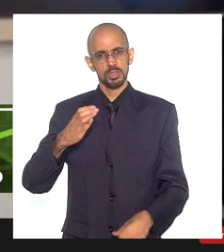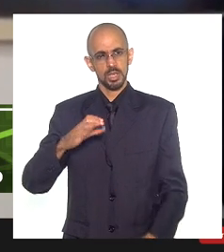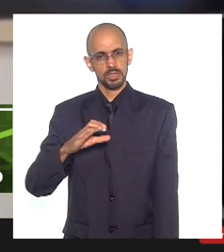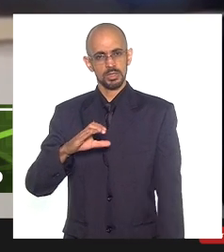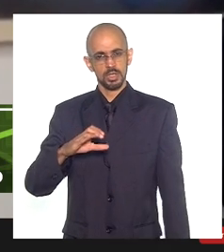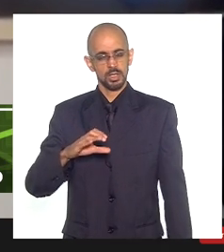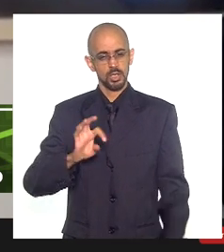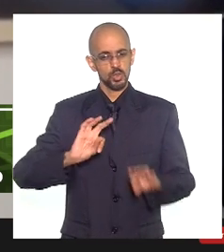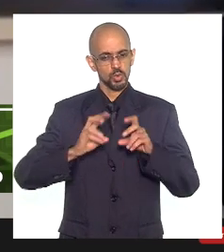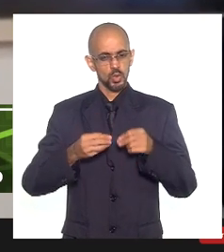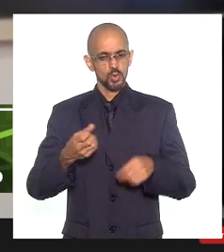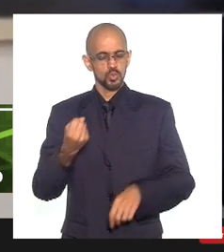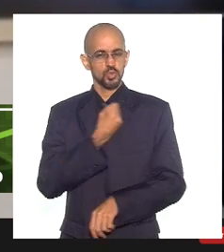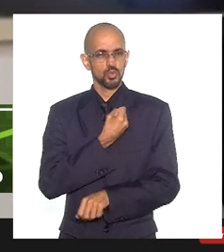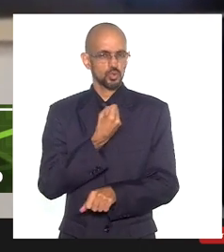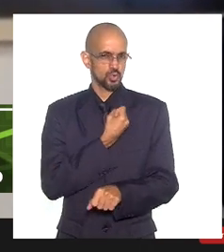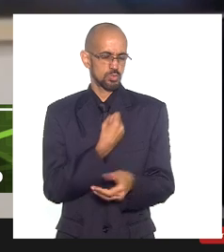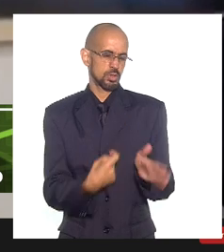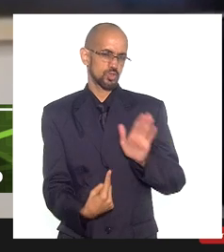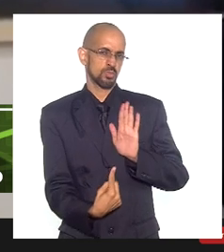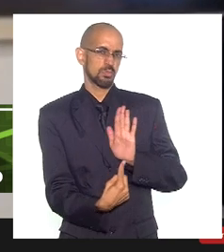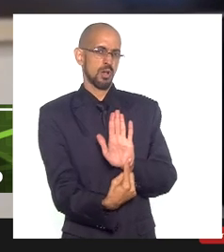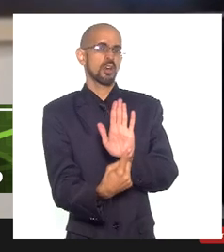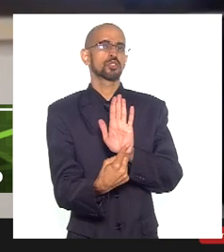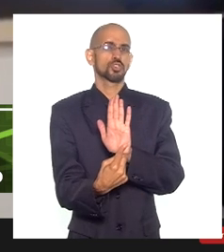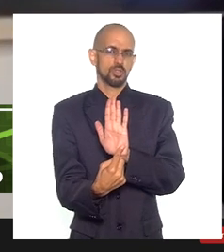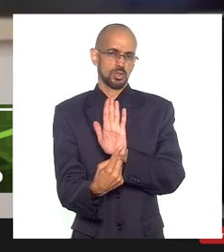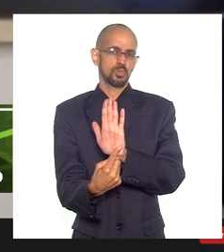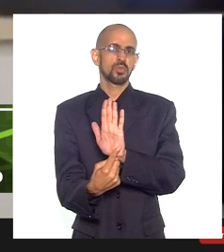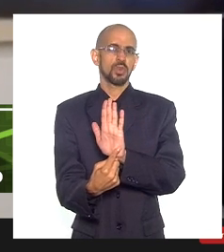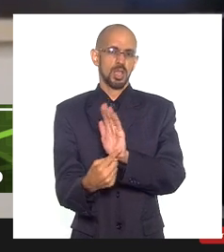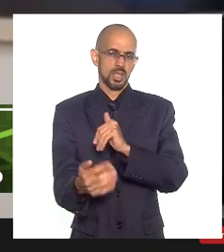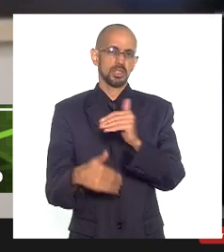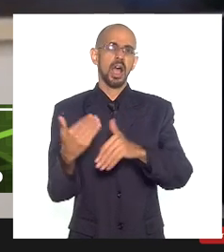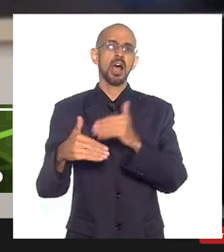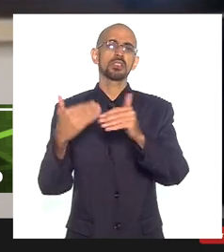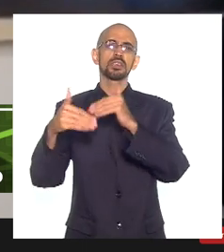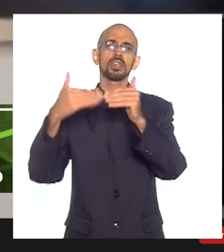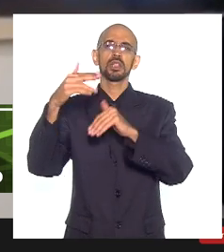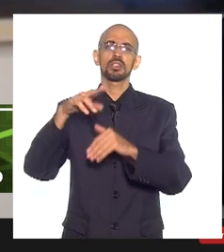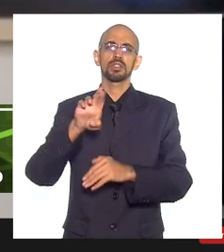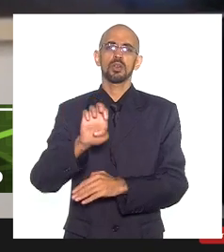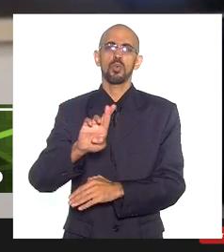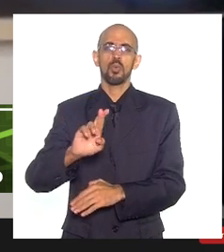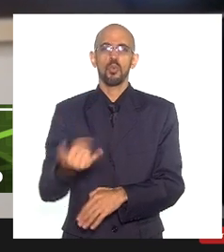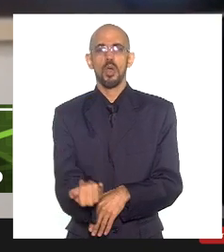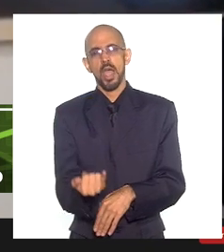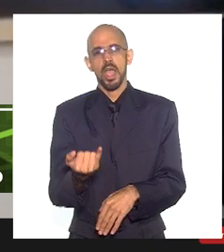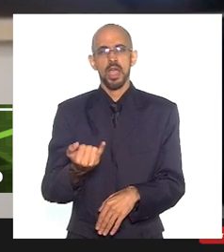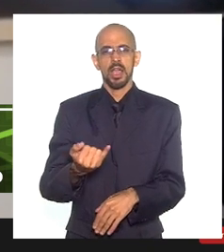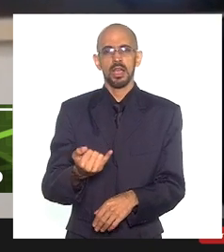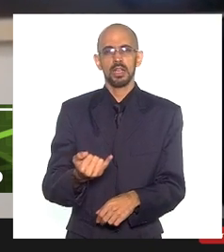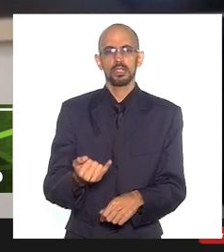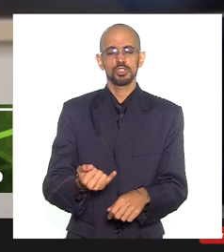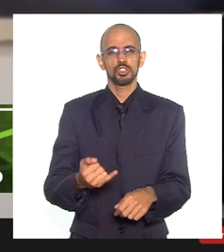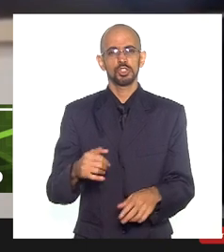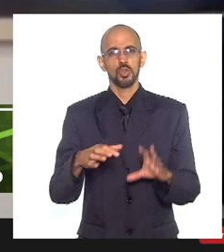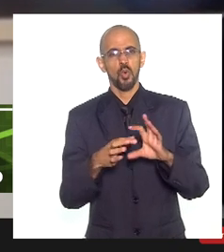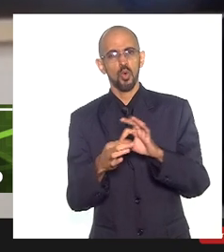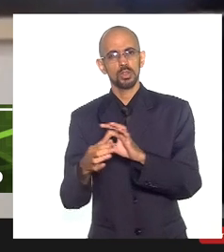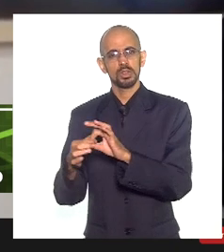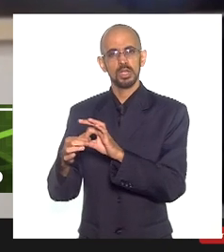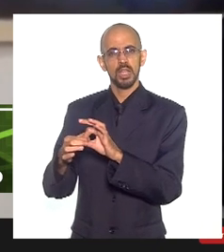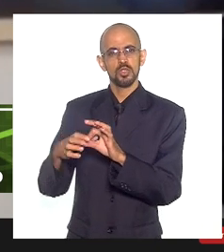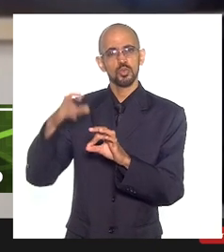confirmam essa ascendência da UERJ no cenário intelectual brasileiro e